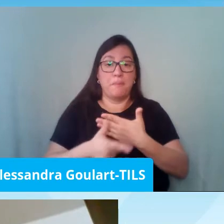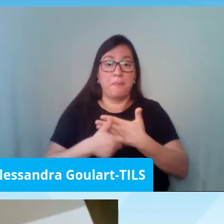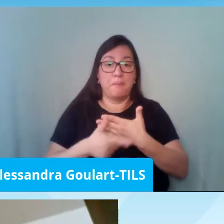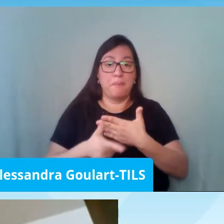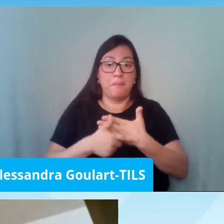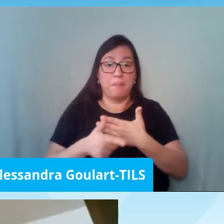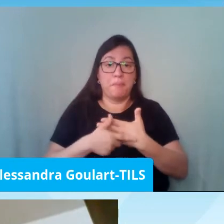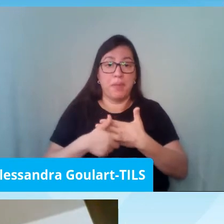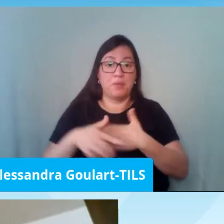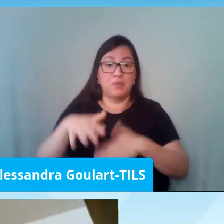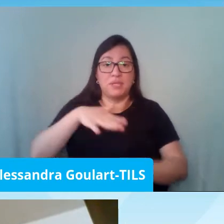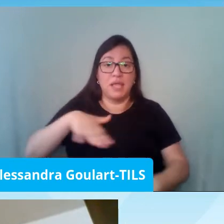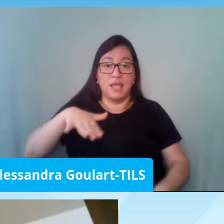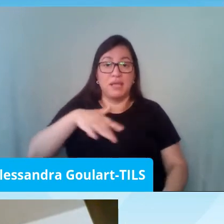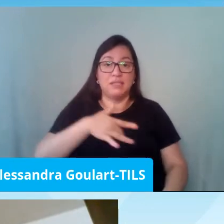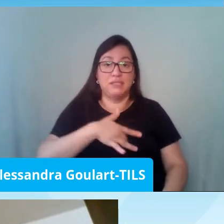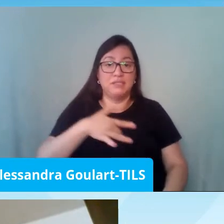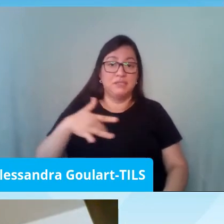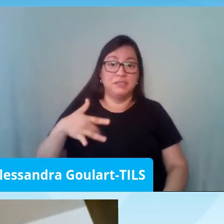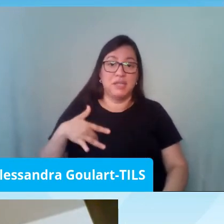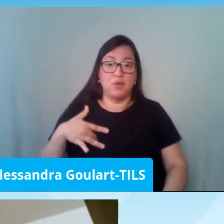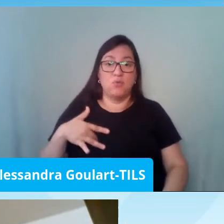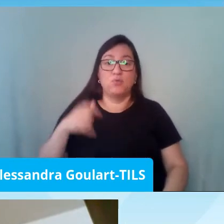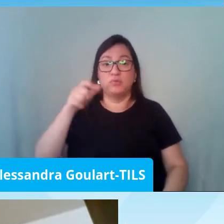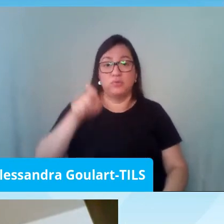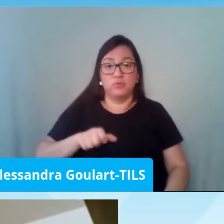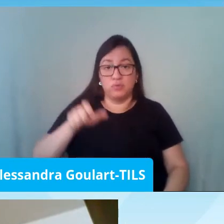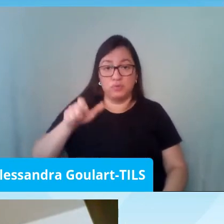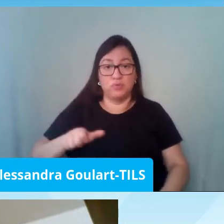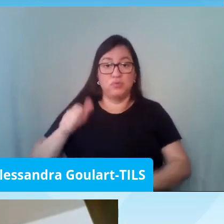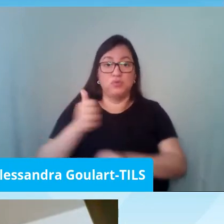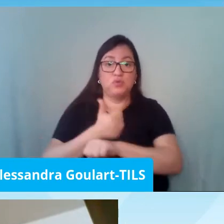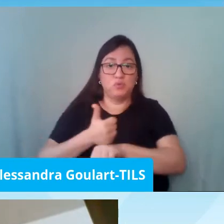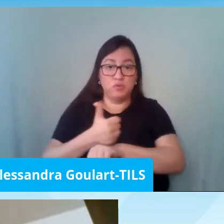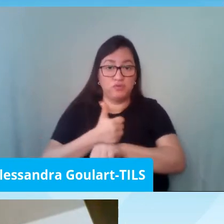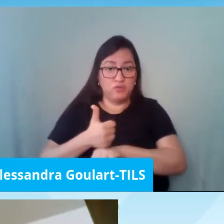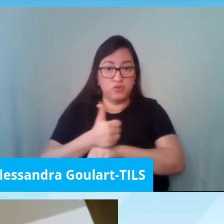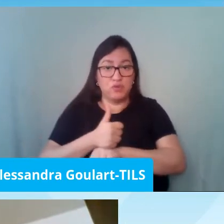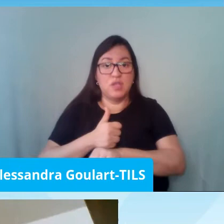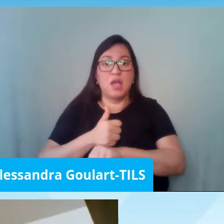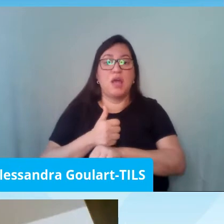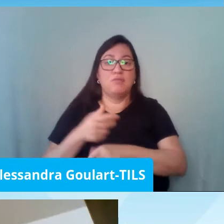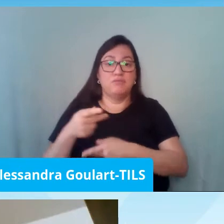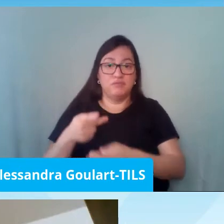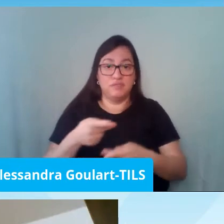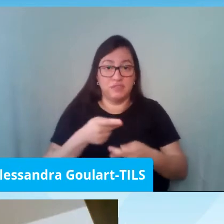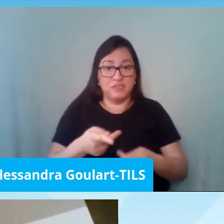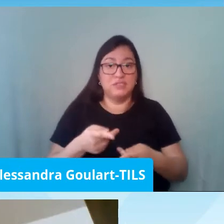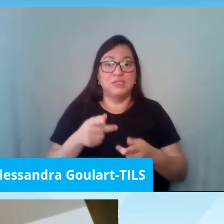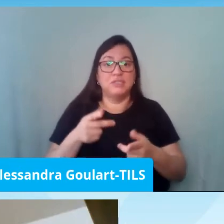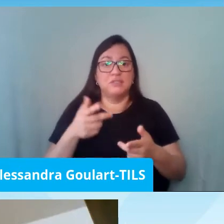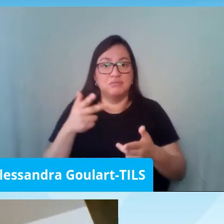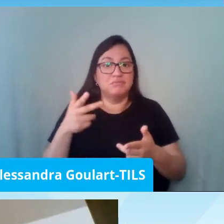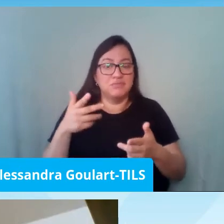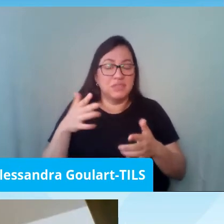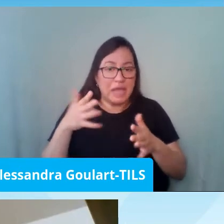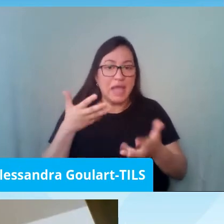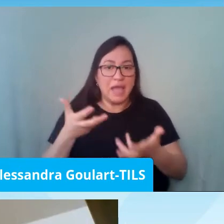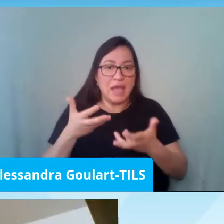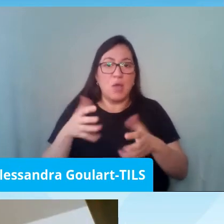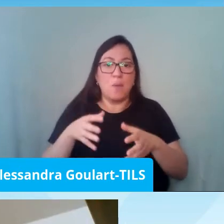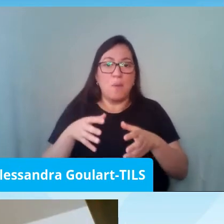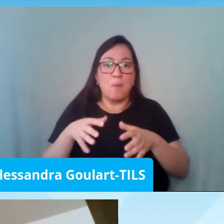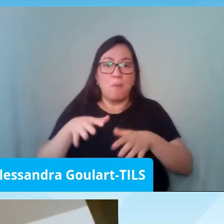atenção básica, mais especificamente dos agentes comunitários e dos visitadores, nessa luta com a gente da transmissão vertical. O